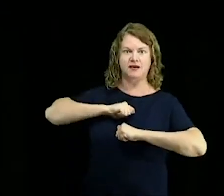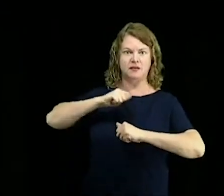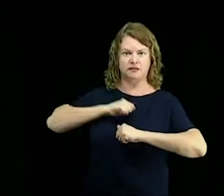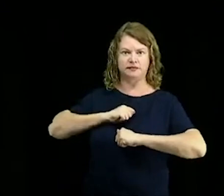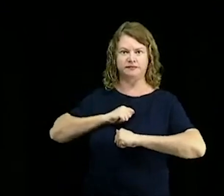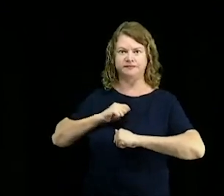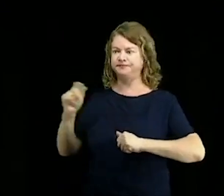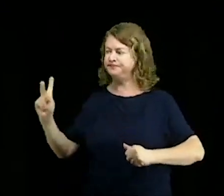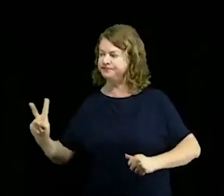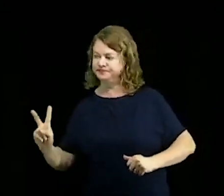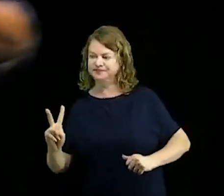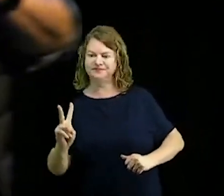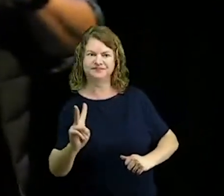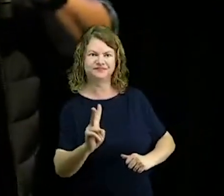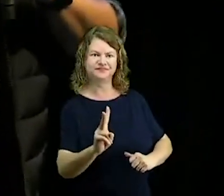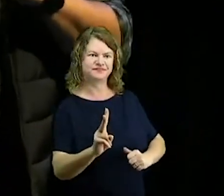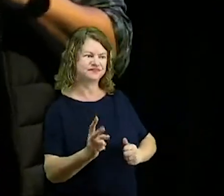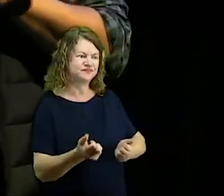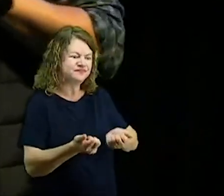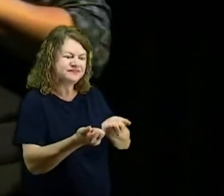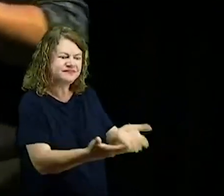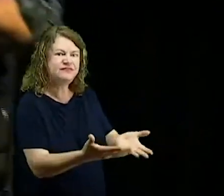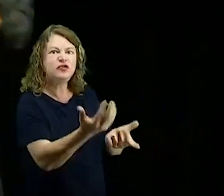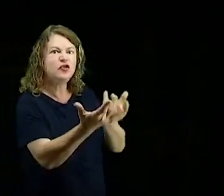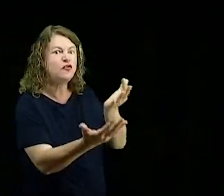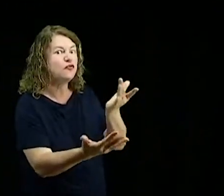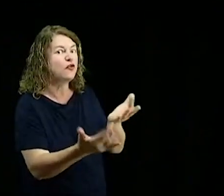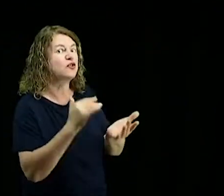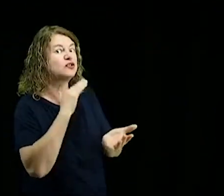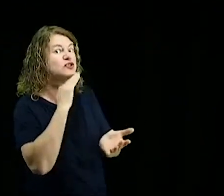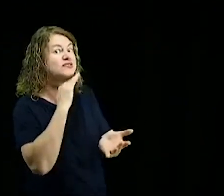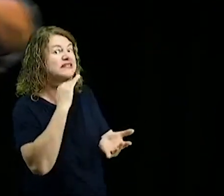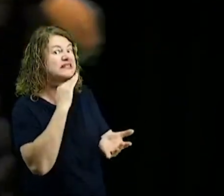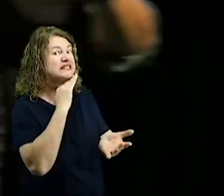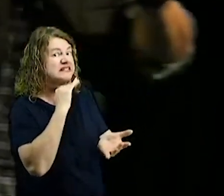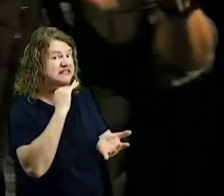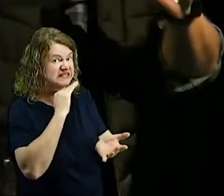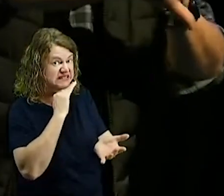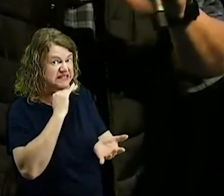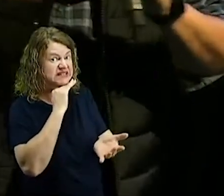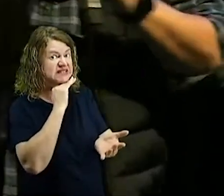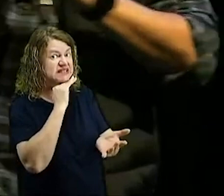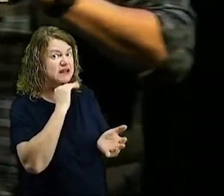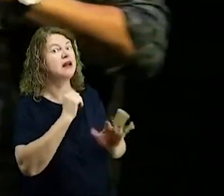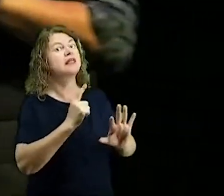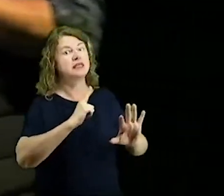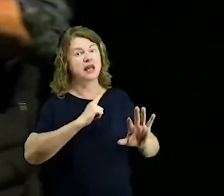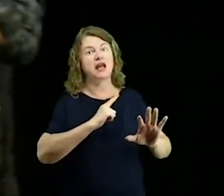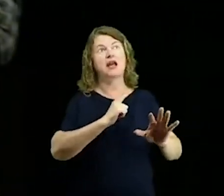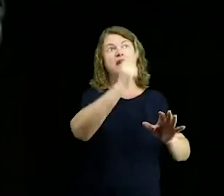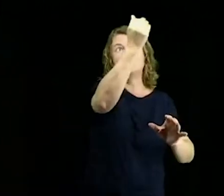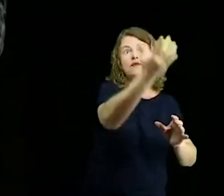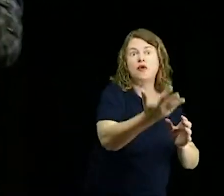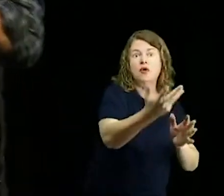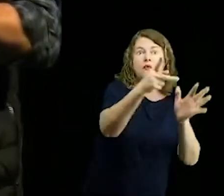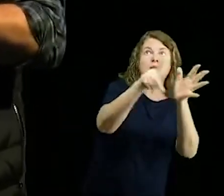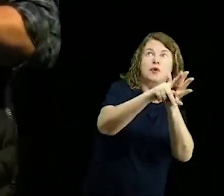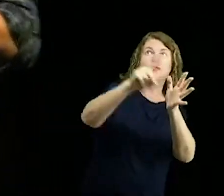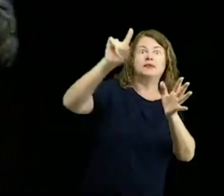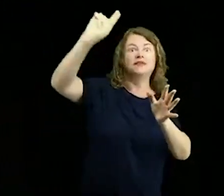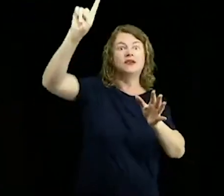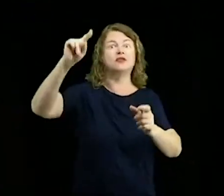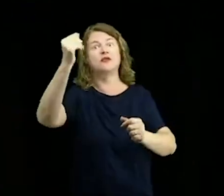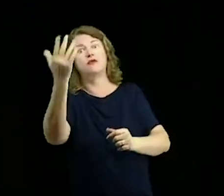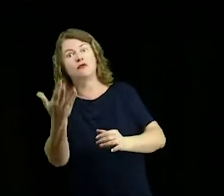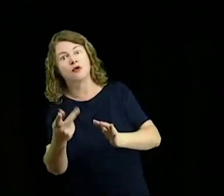estranho. É um assunto para que você entenda, existe o fogo de Deus, existe o fogo que não existe de Deus. E eu não estou falando especialmente